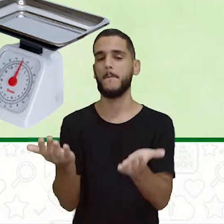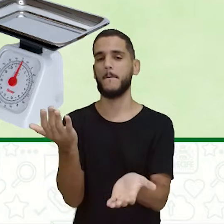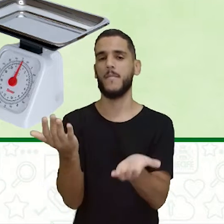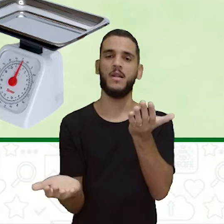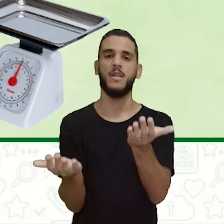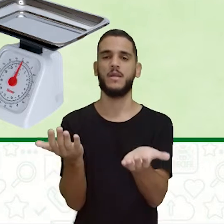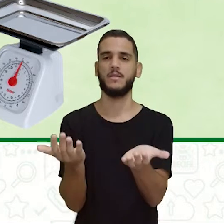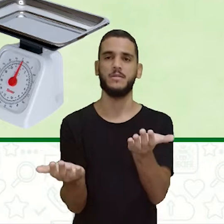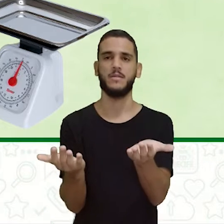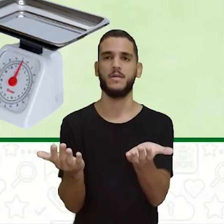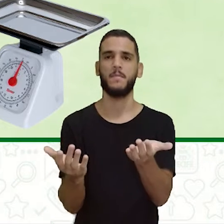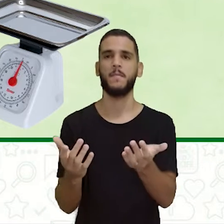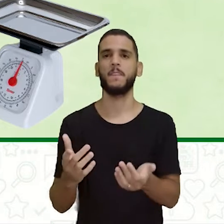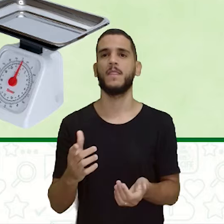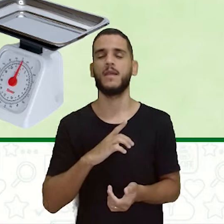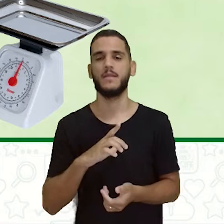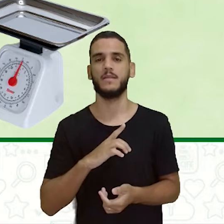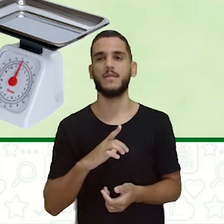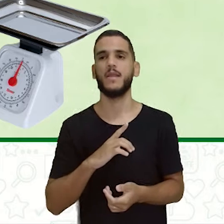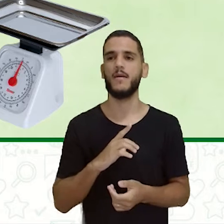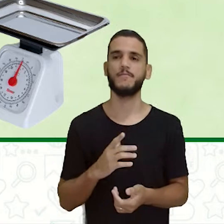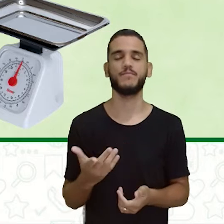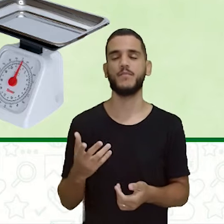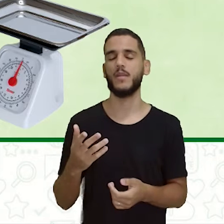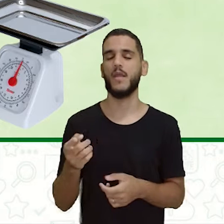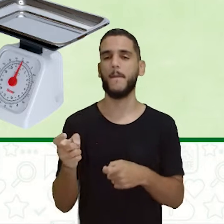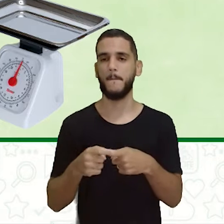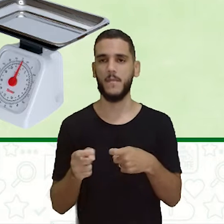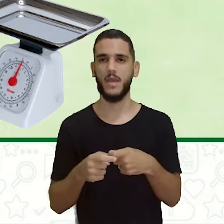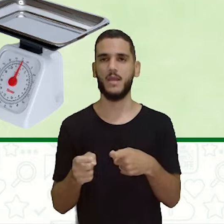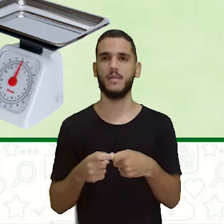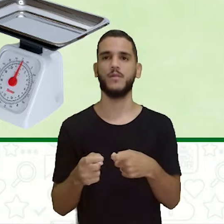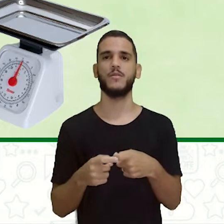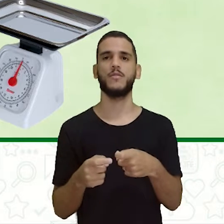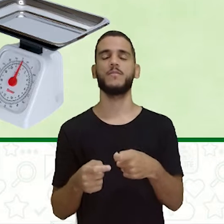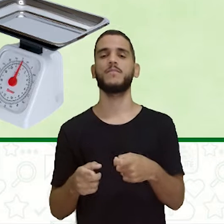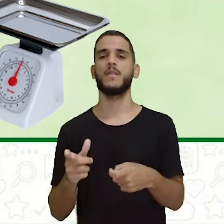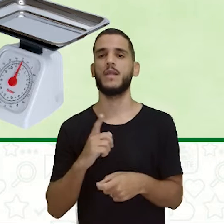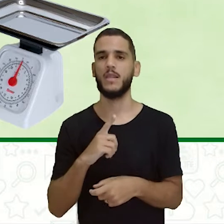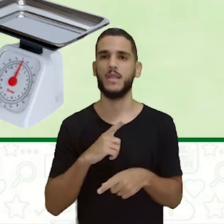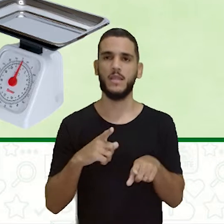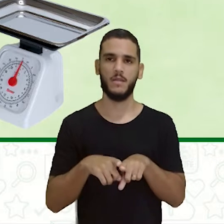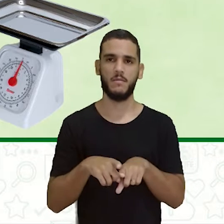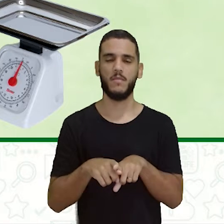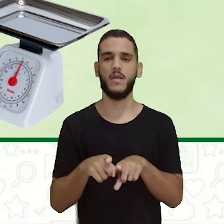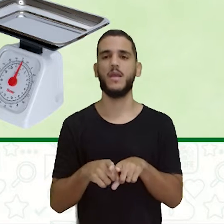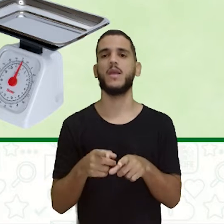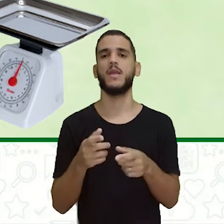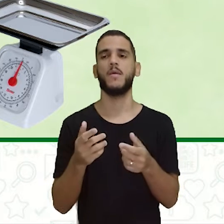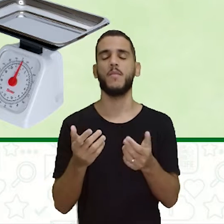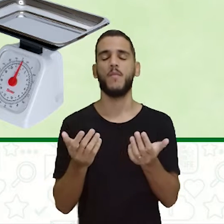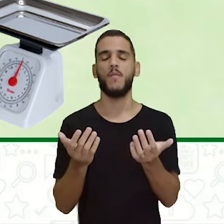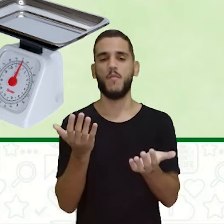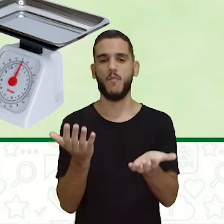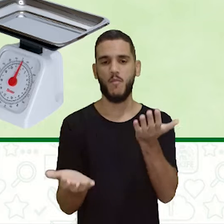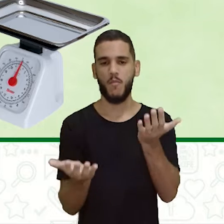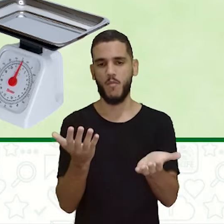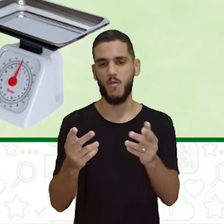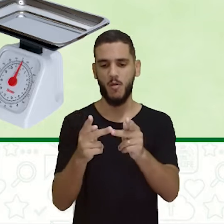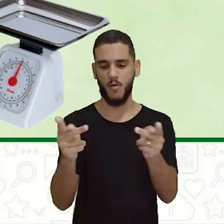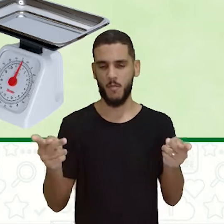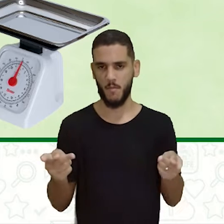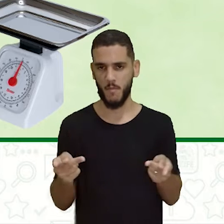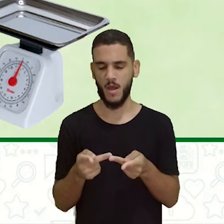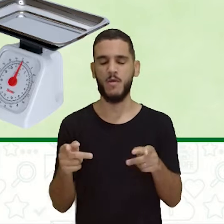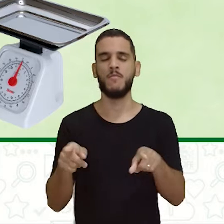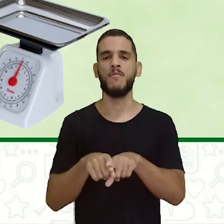ali, tem uma balança de consultório, né, que você encontra. Tem a balança dos pratos, a balança do banheiro e a